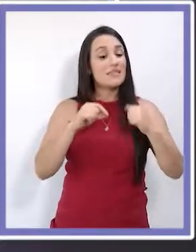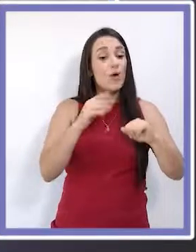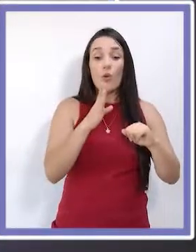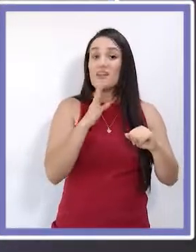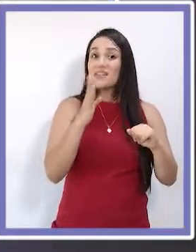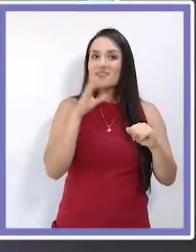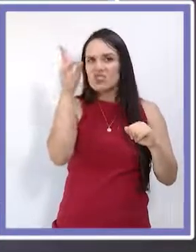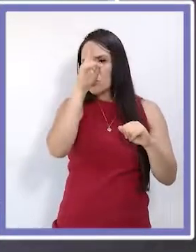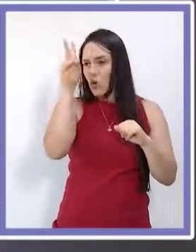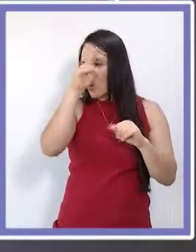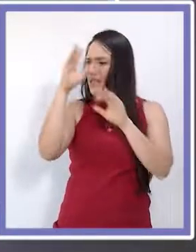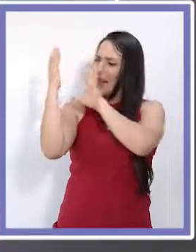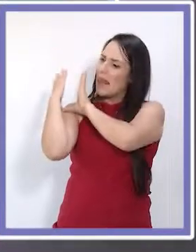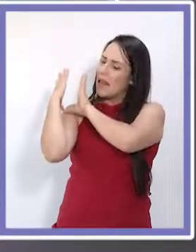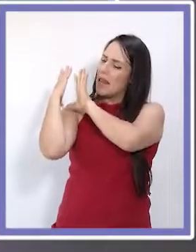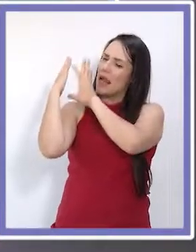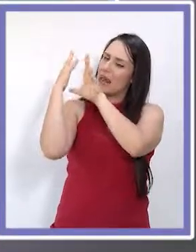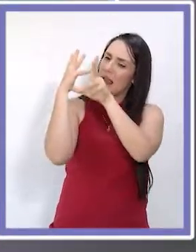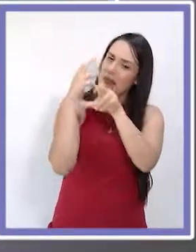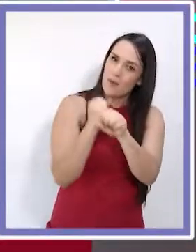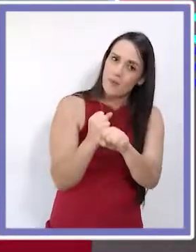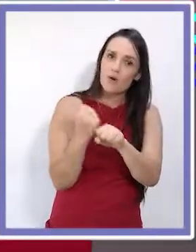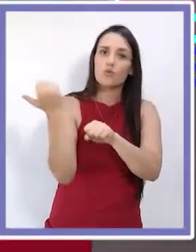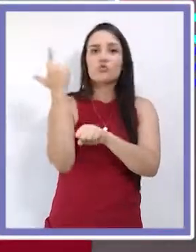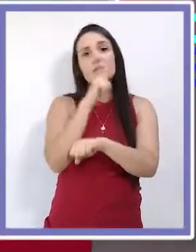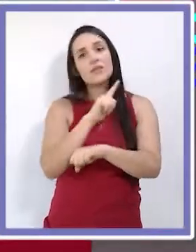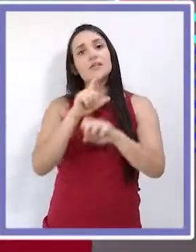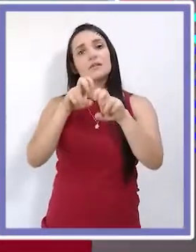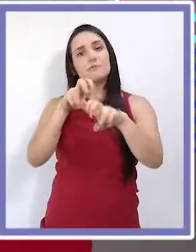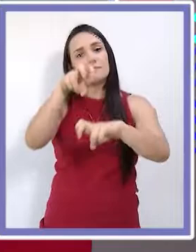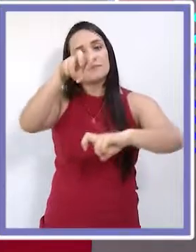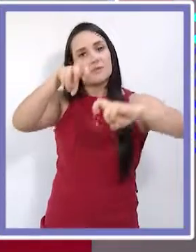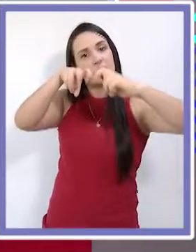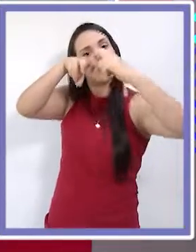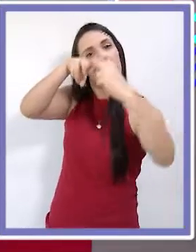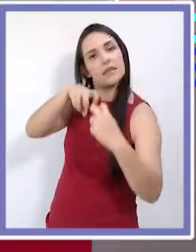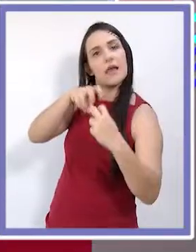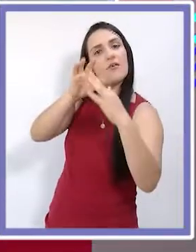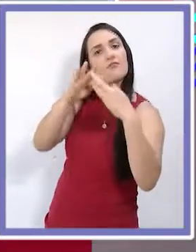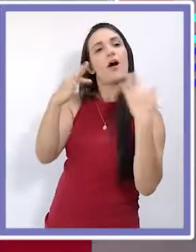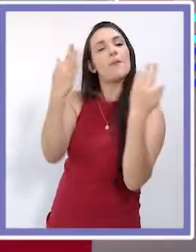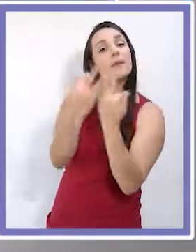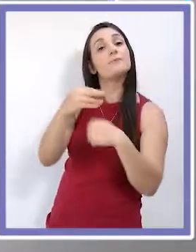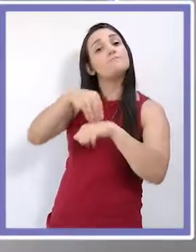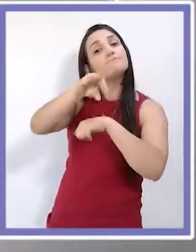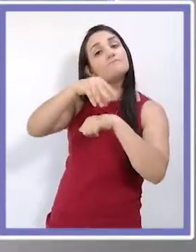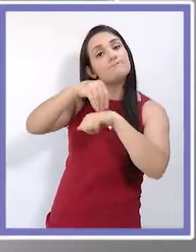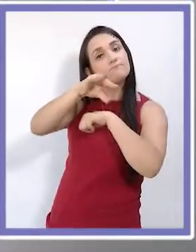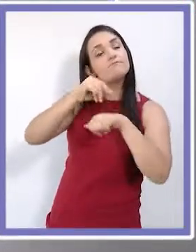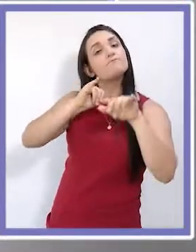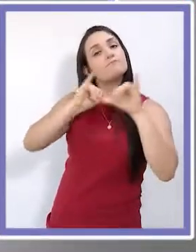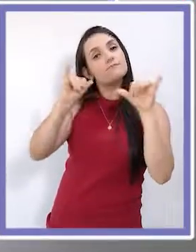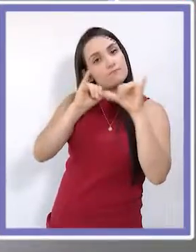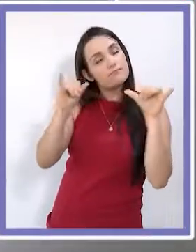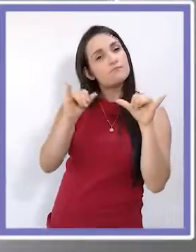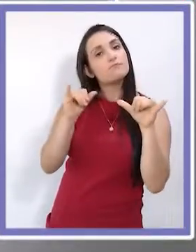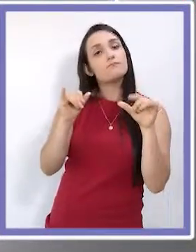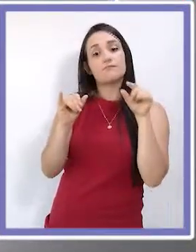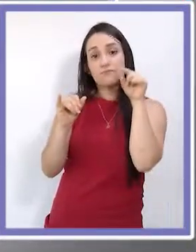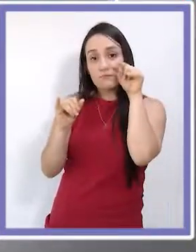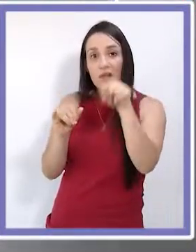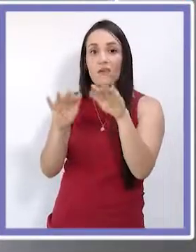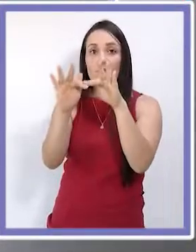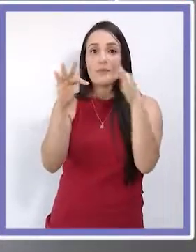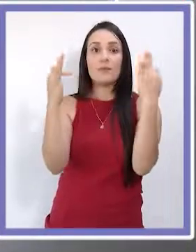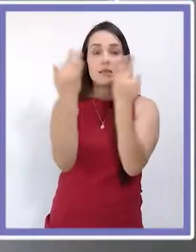ente querido, né? E acolher a família devidamente, passar todas as informações. A família tem que saber e entender o